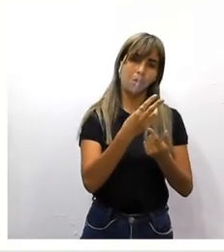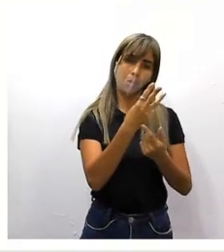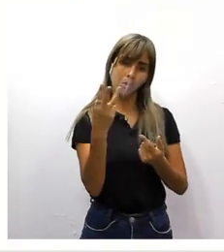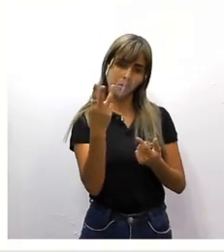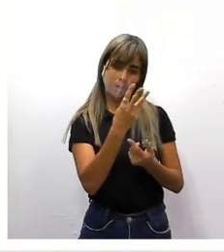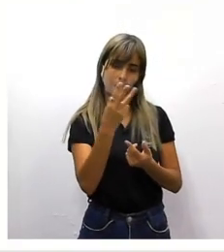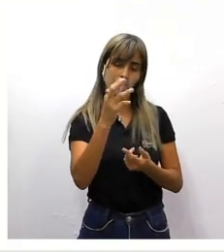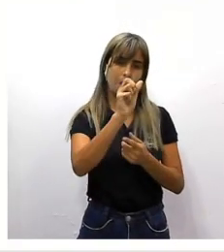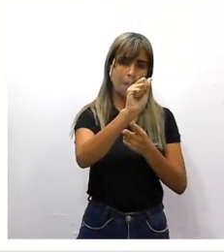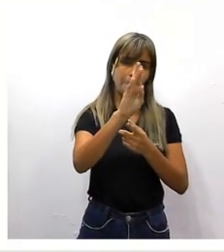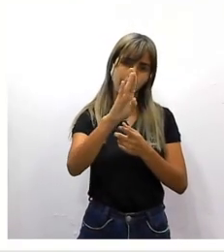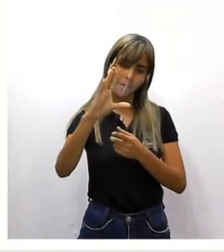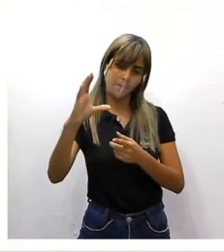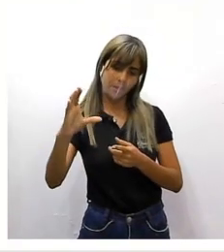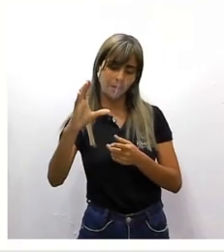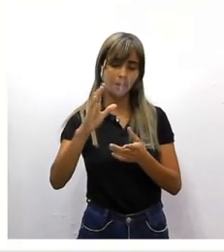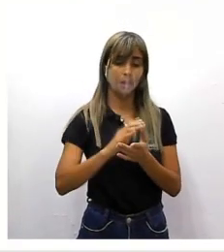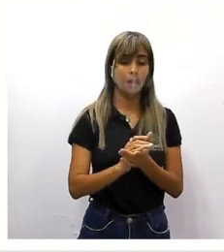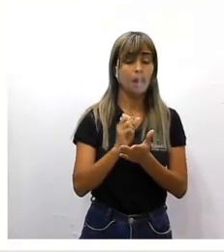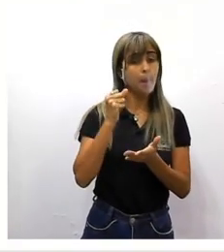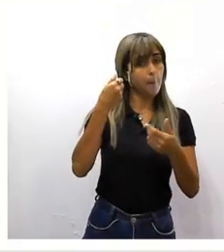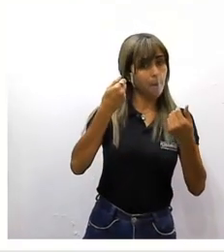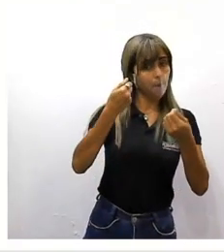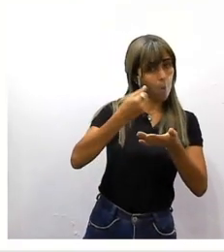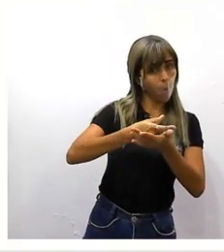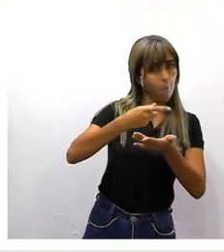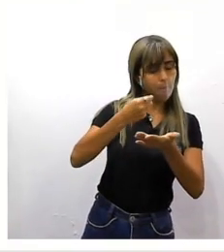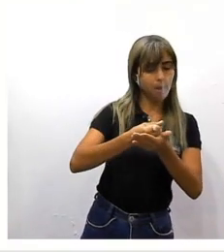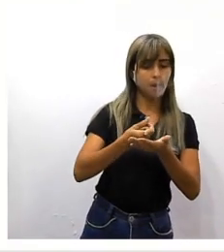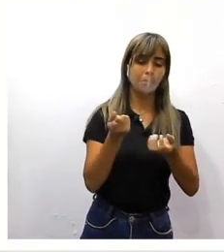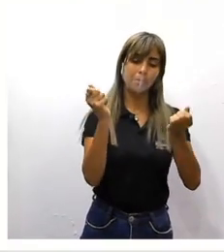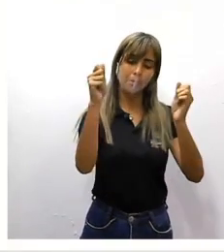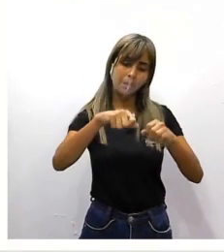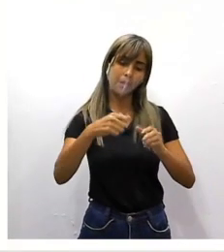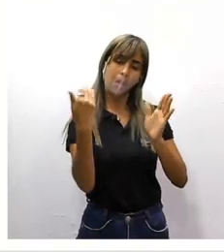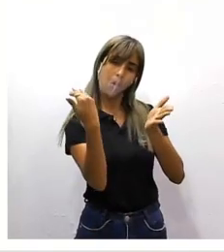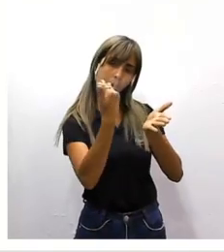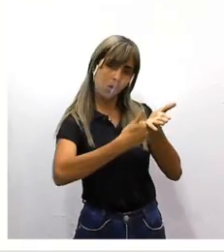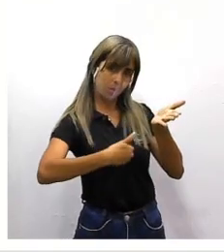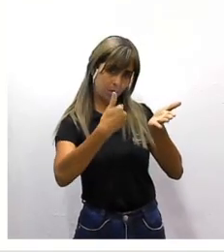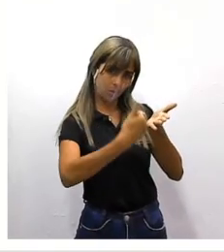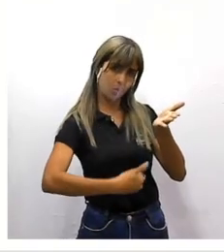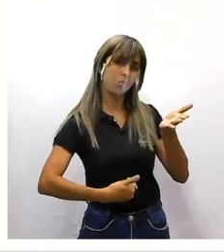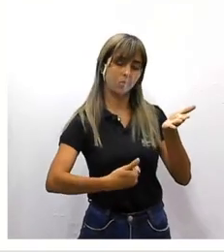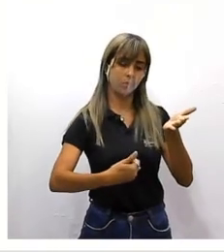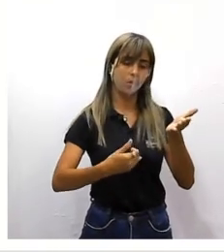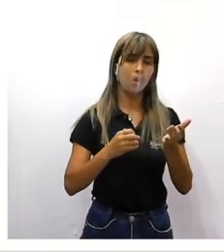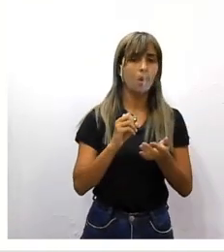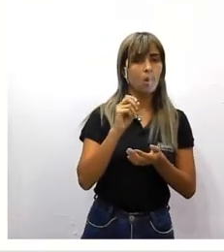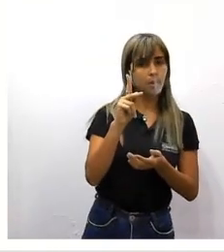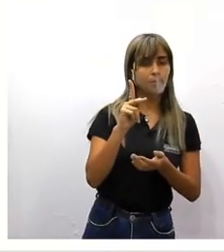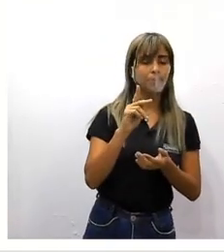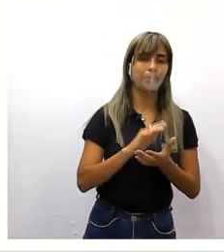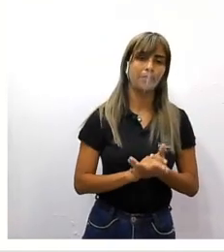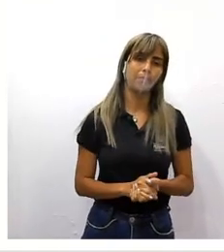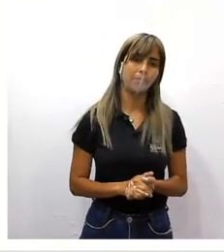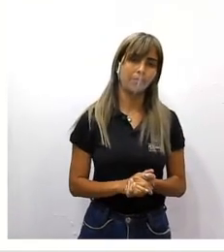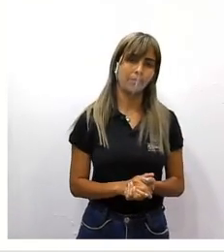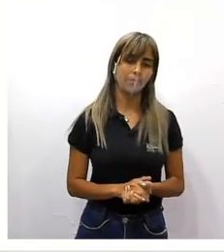produtos A, B ou C, ela deve comprar para ter o menor gasto? Beleza? Então, é o